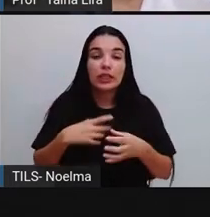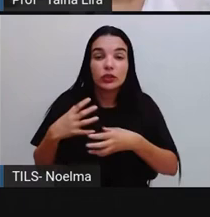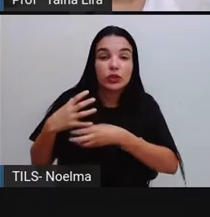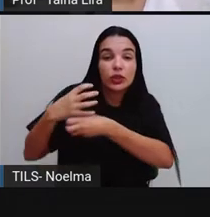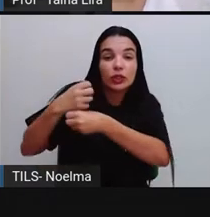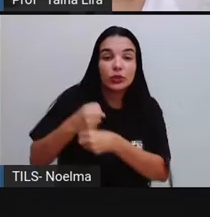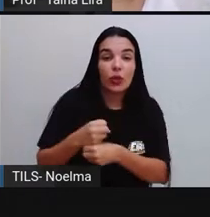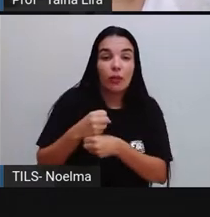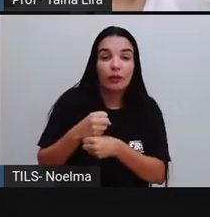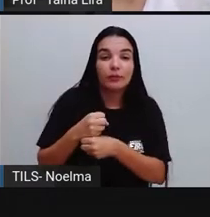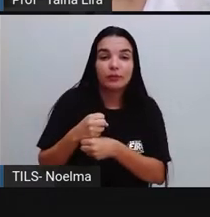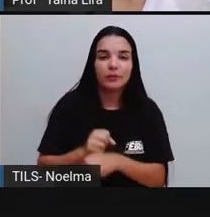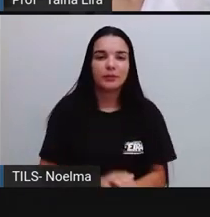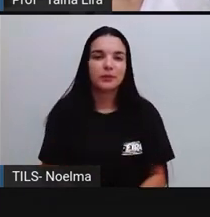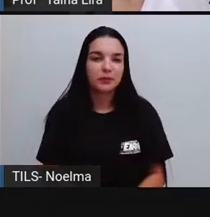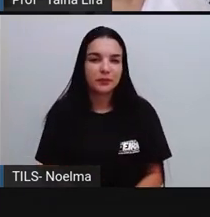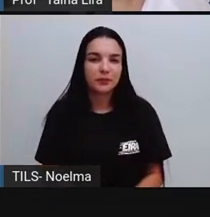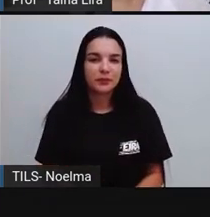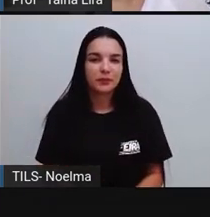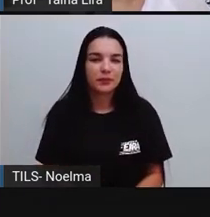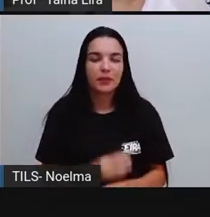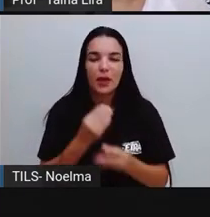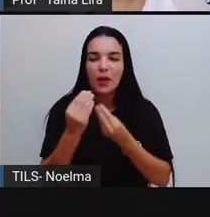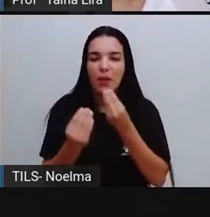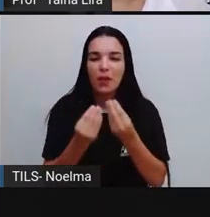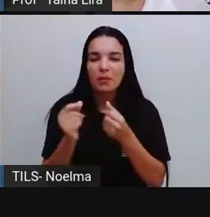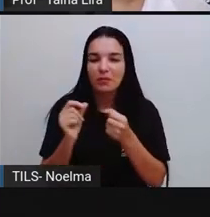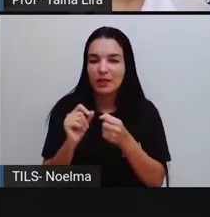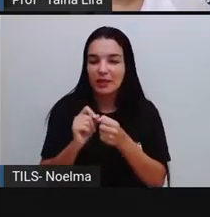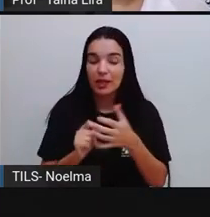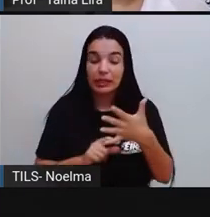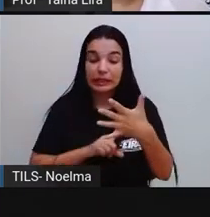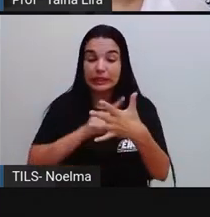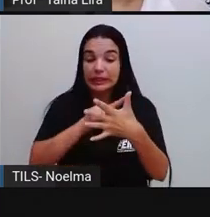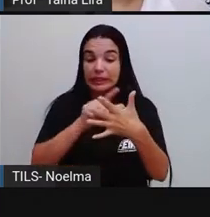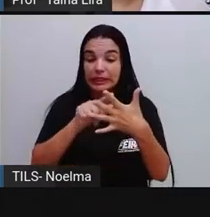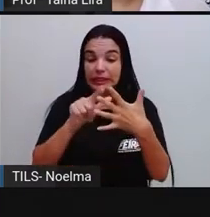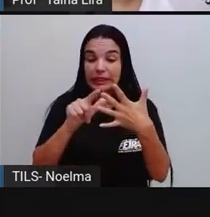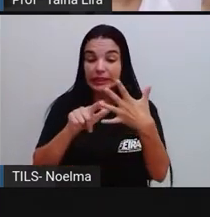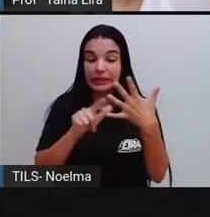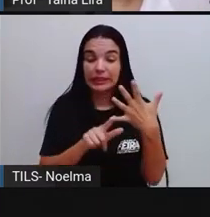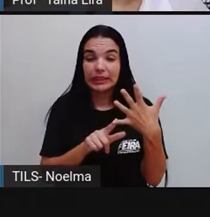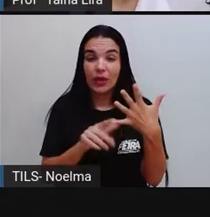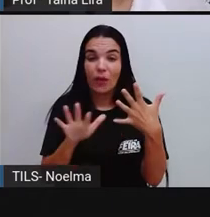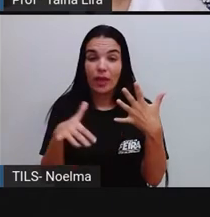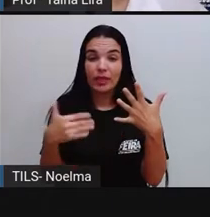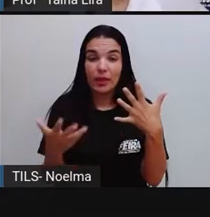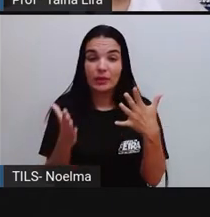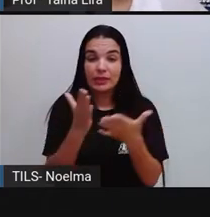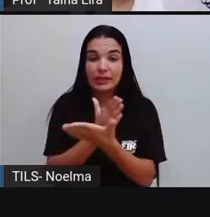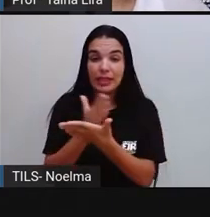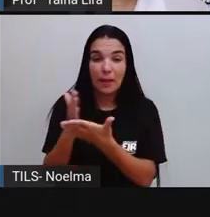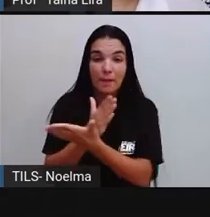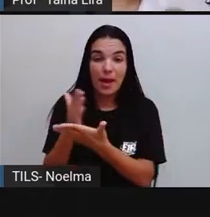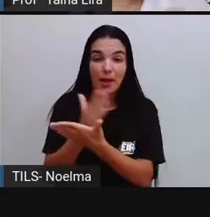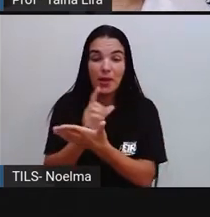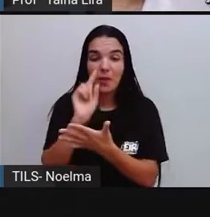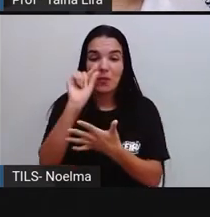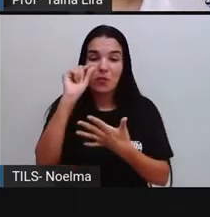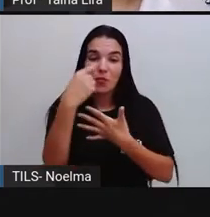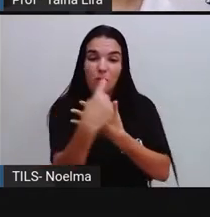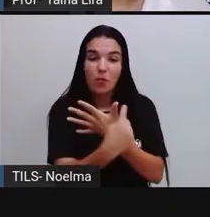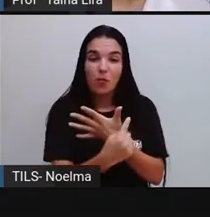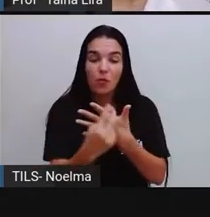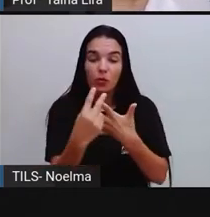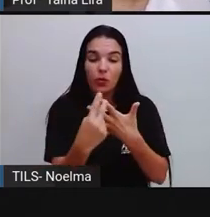juntos? Então, como é que a gente pode fazer? São 5 alunos. Então, a Pro separou aqui esses cinco